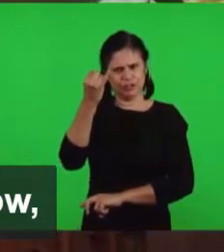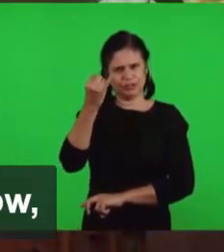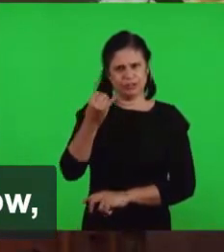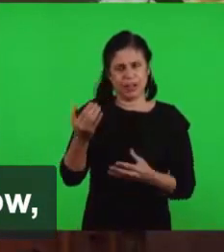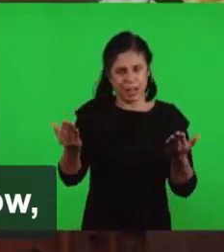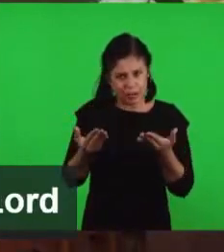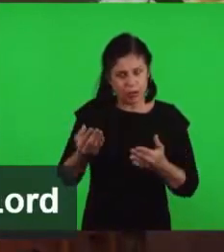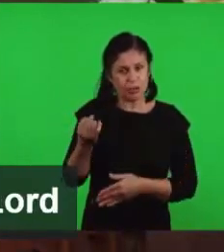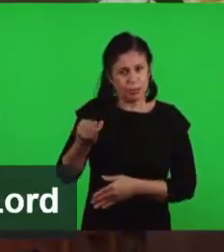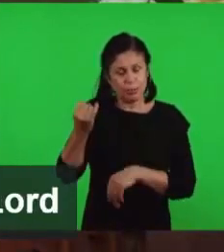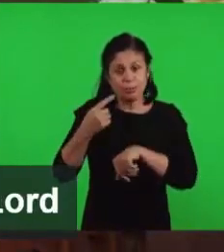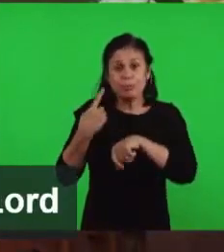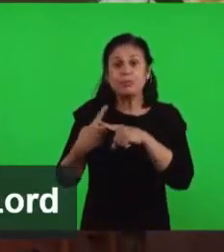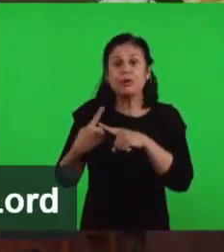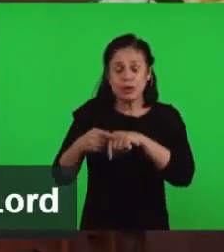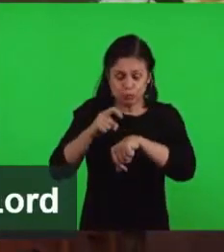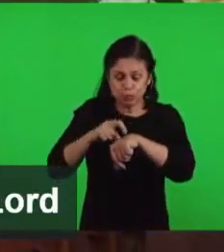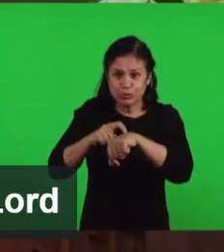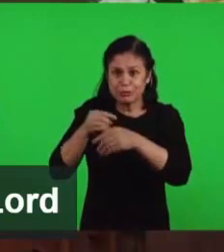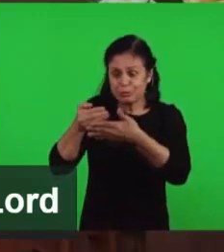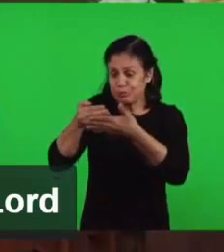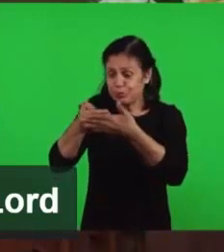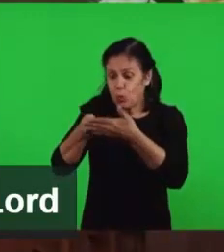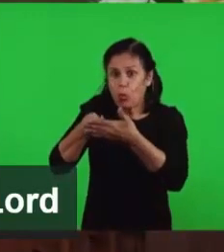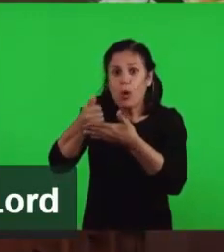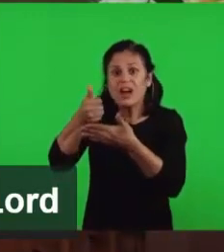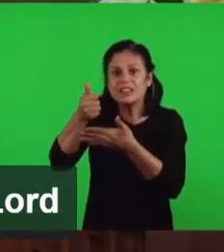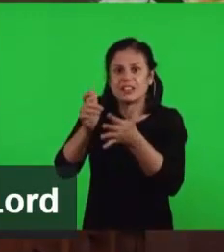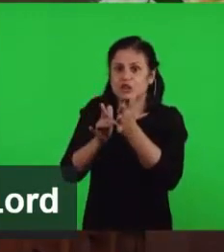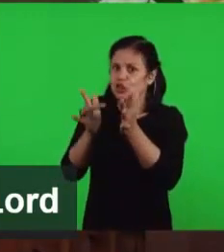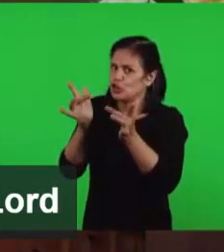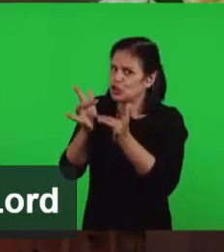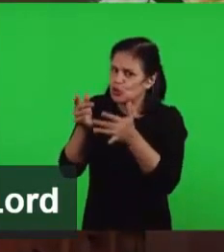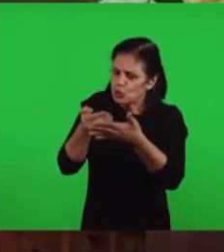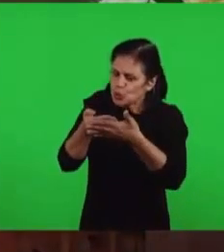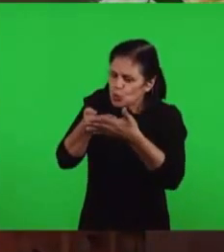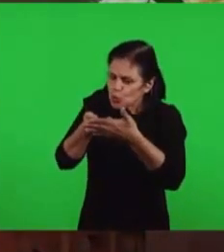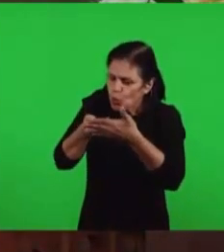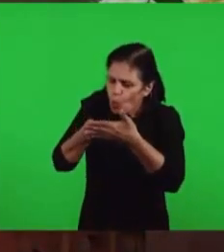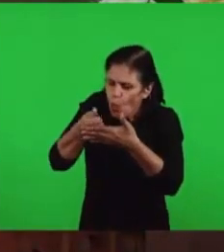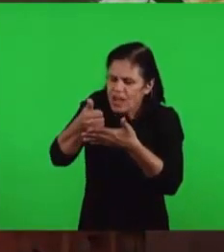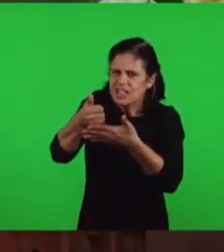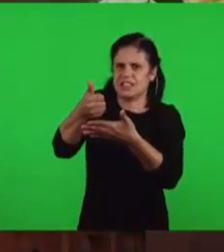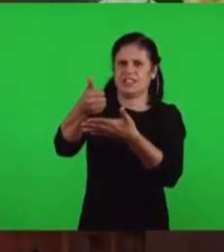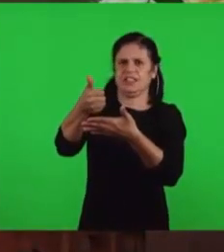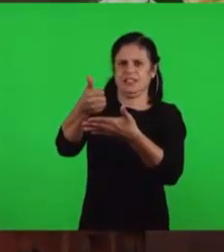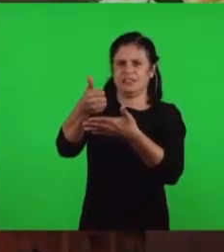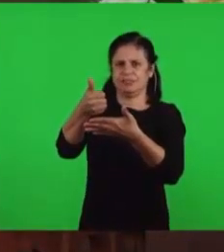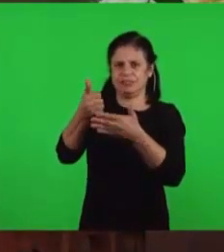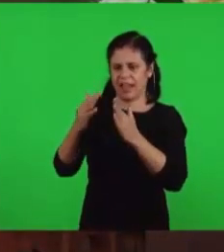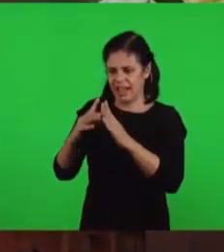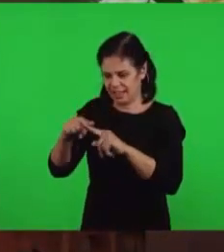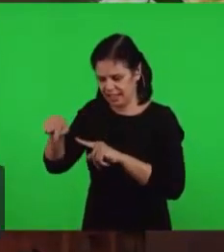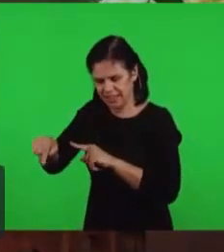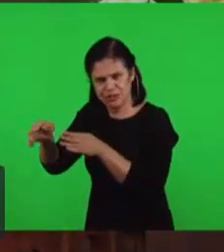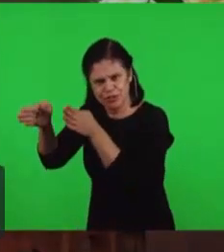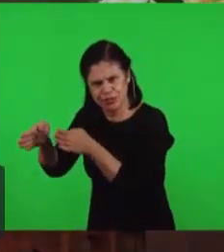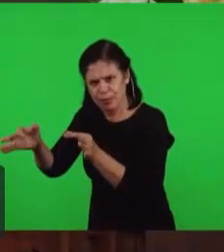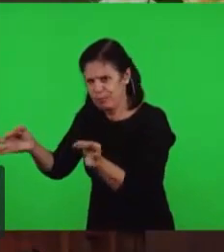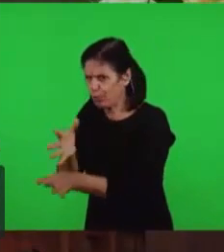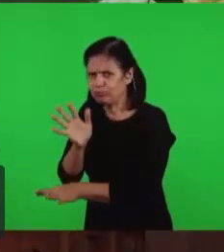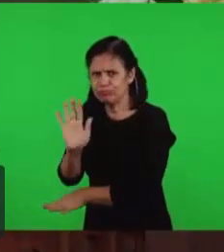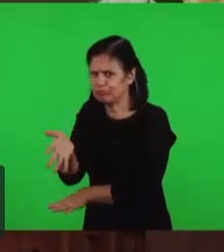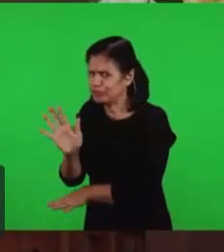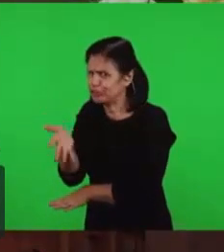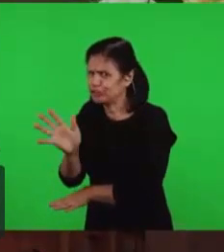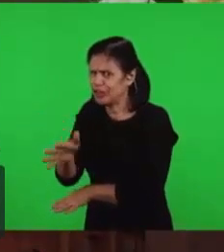mas agora não porque o tempo está pronto porque a vinda do Senhor essa próxima a igreja já está pronta as pessoas